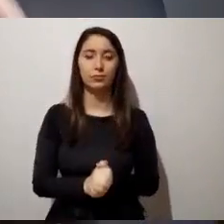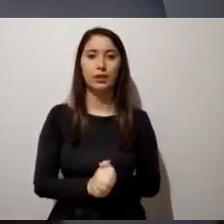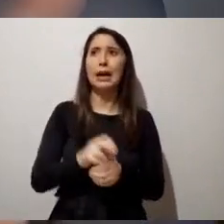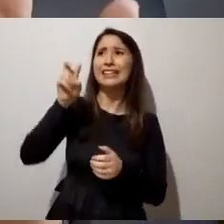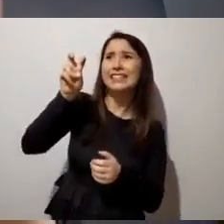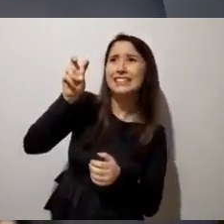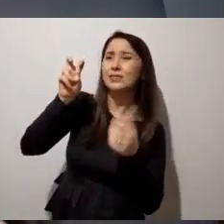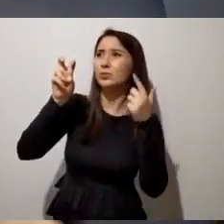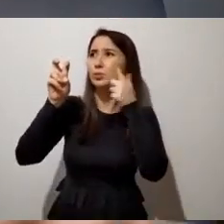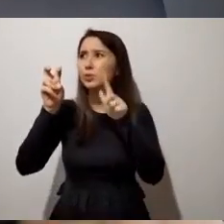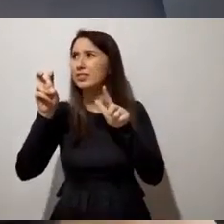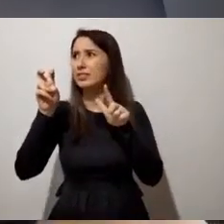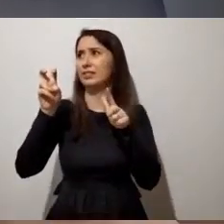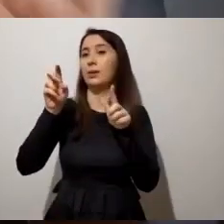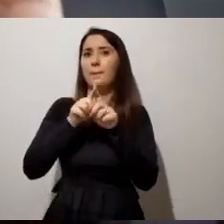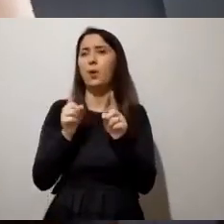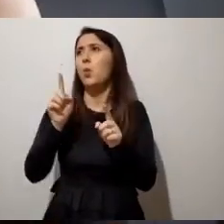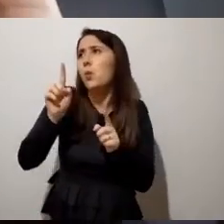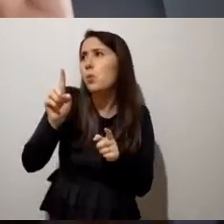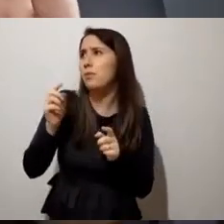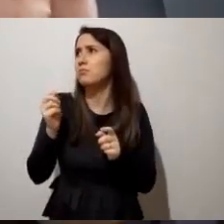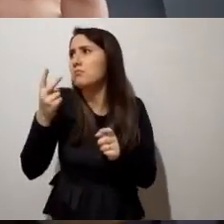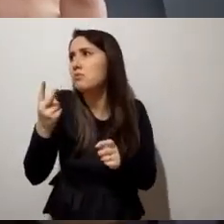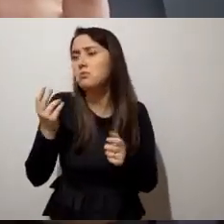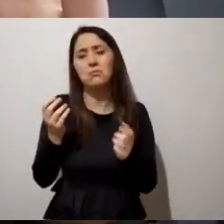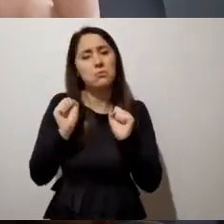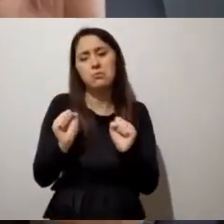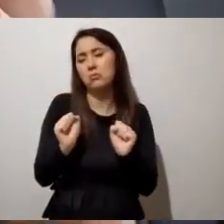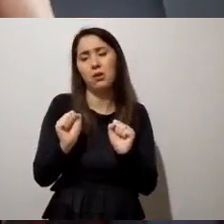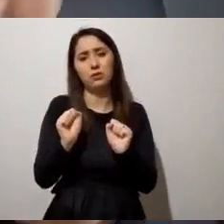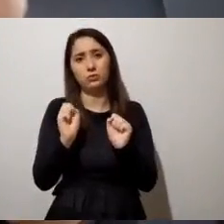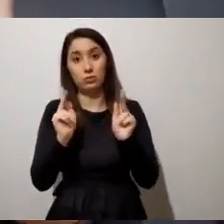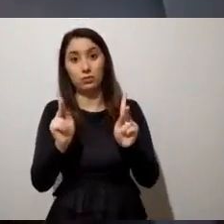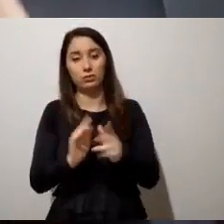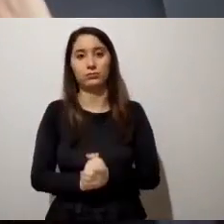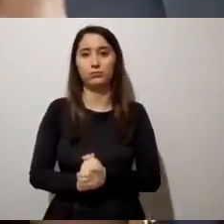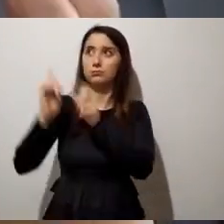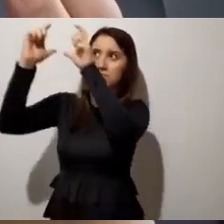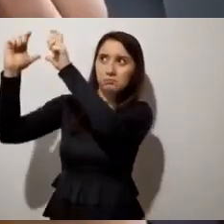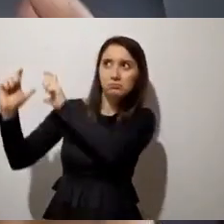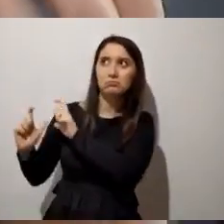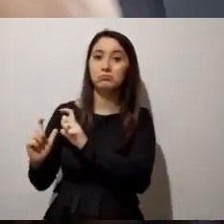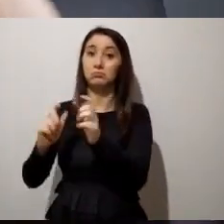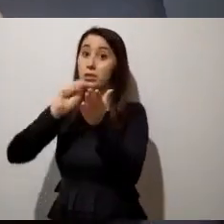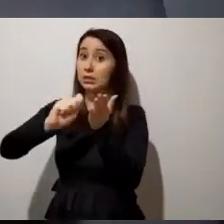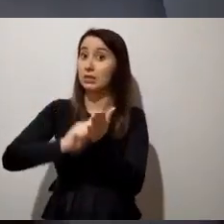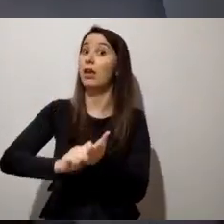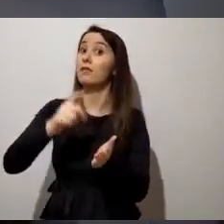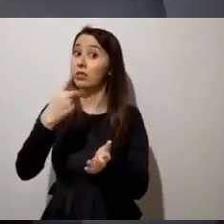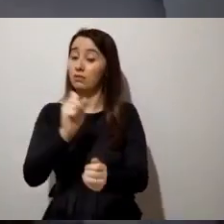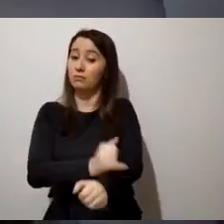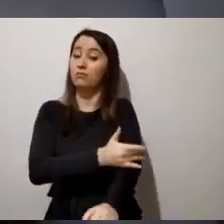pensar em 1, em 2, já é super válido. Coloca aqui nesses círculos da volta todas as emoções